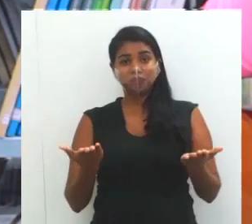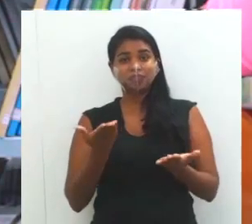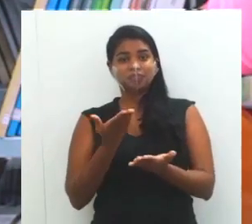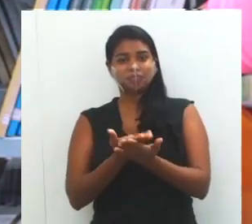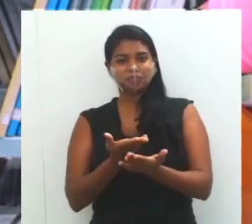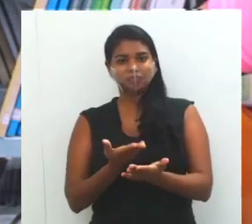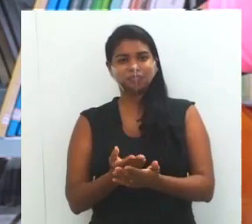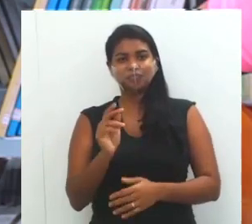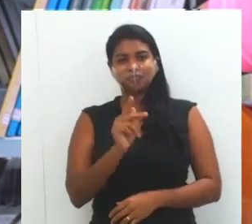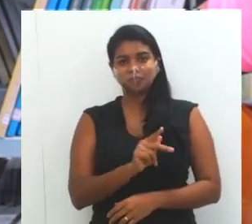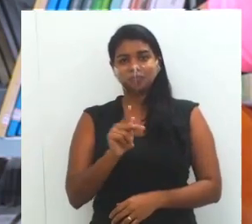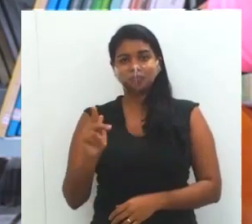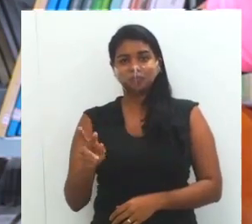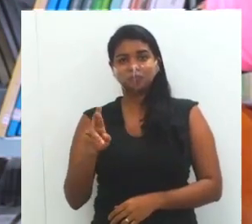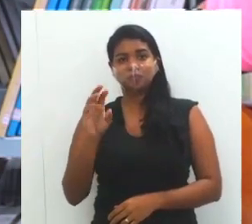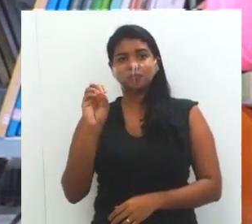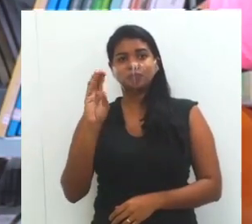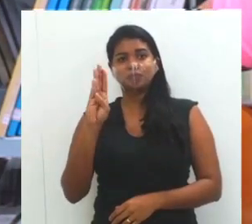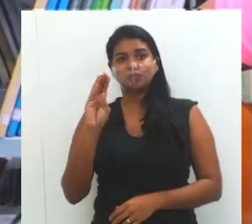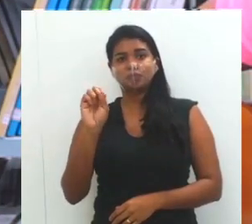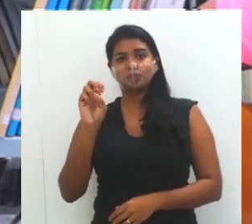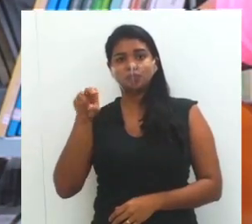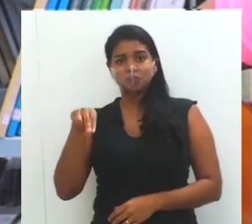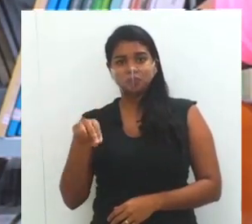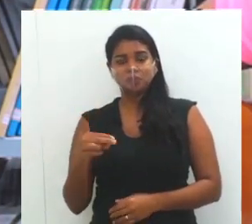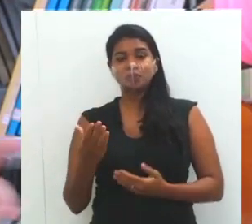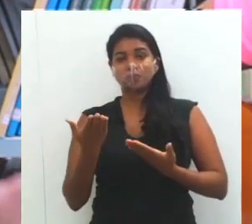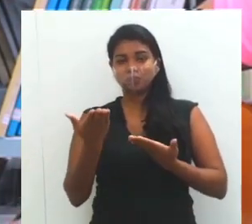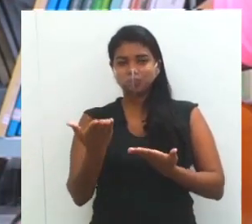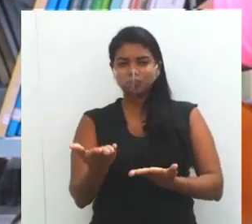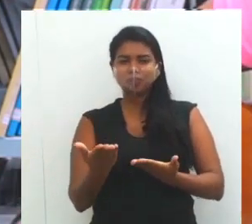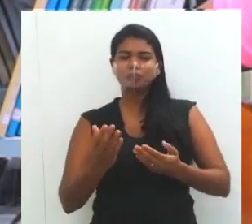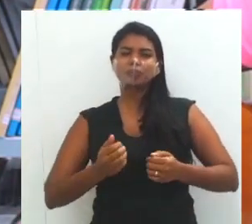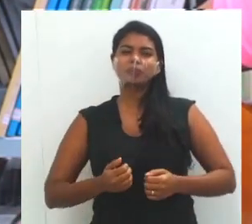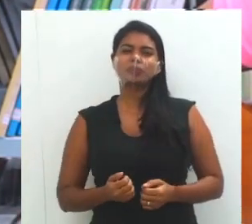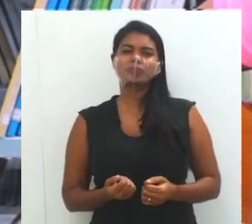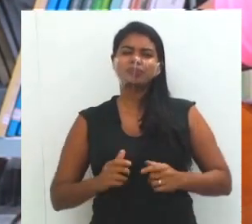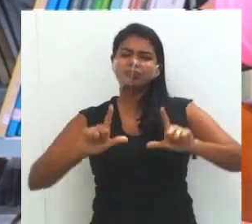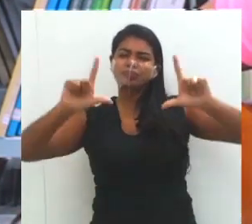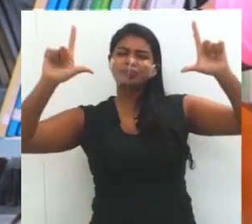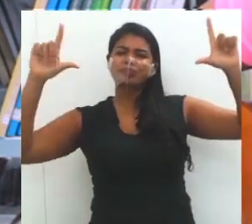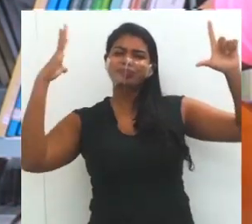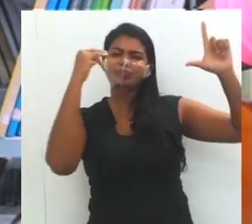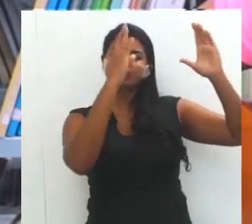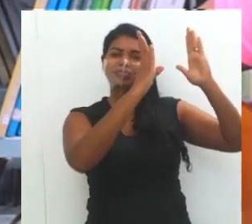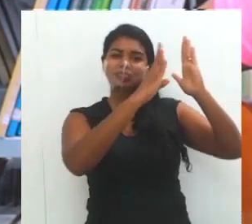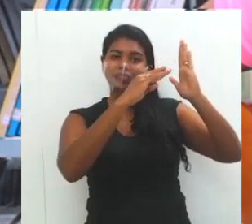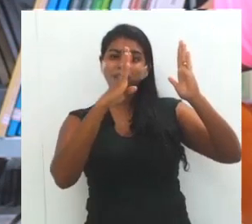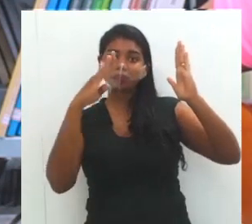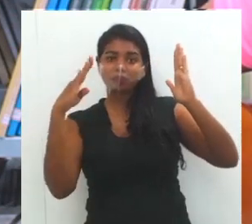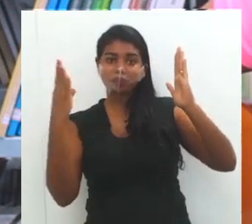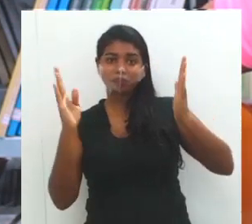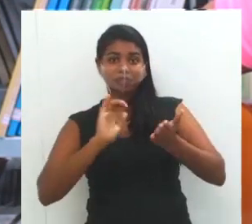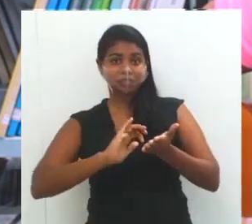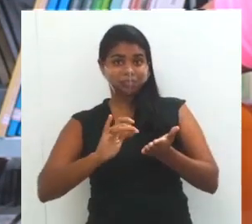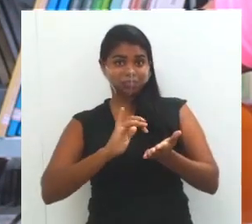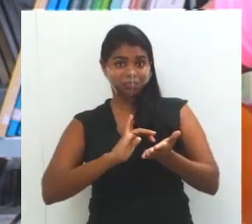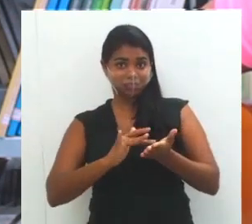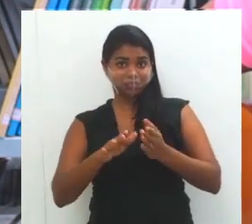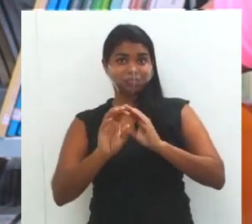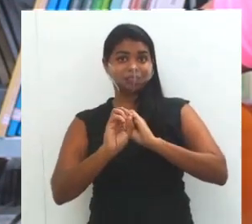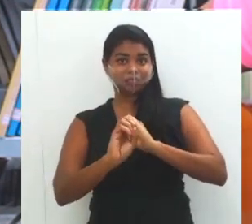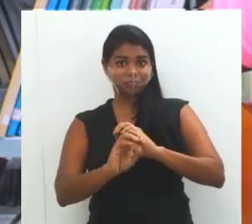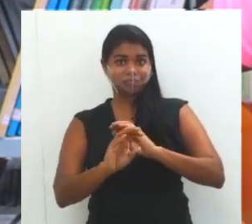Olá, estudantes! Eu sou o professor Robson Anselmo Tavares e estamos hoje aqui nesse belíssimo cenário que é a Biblioteca da Secretaria